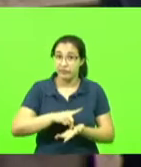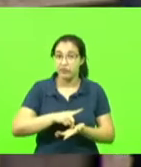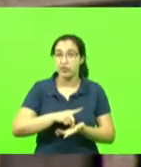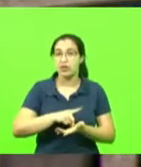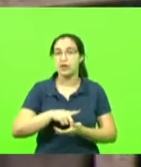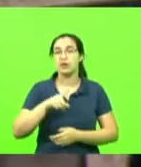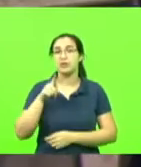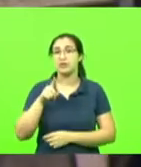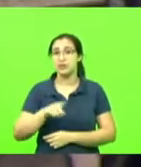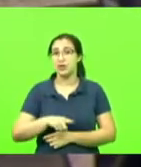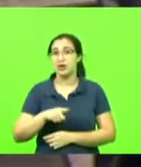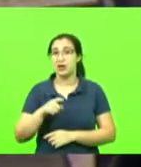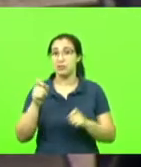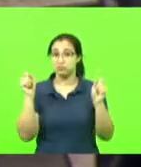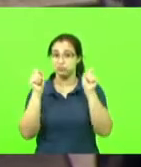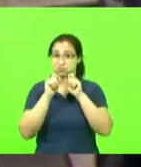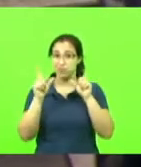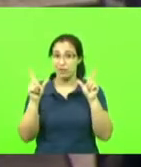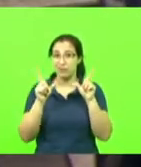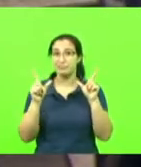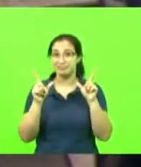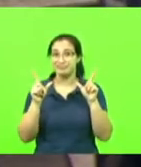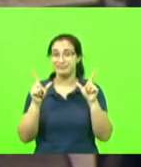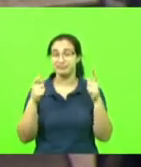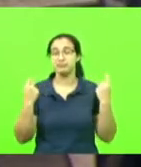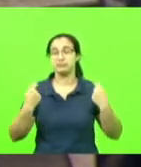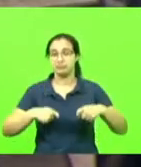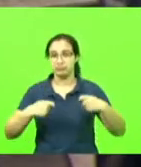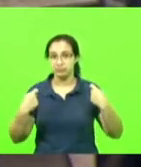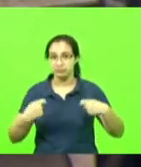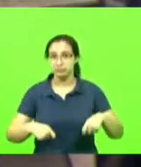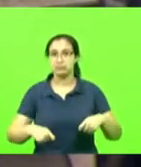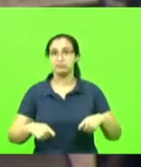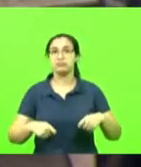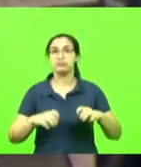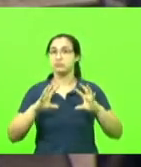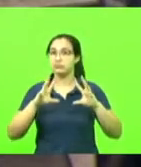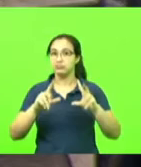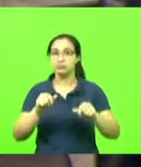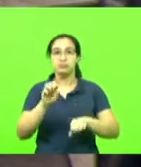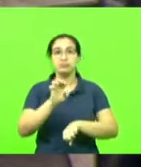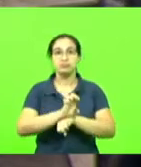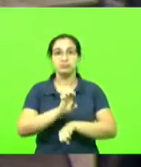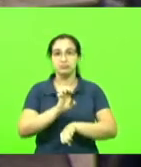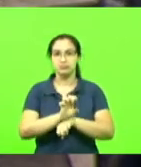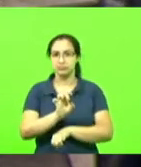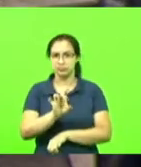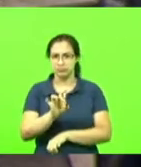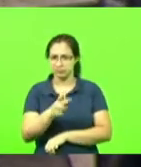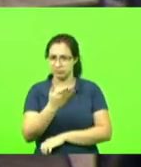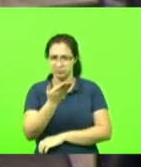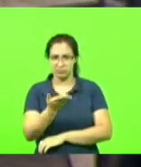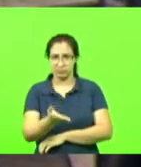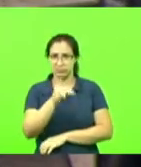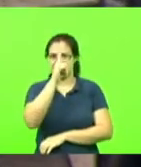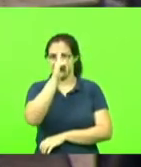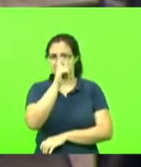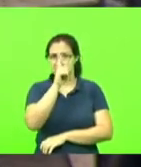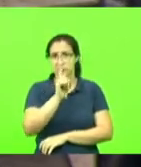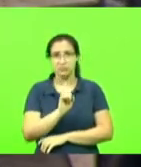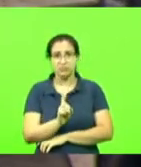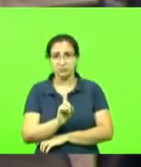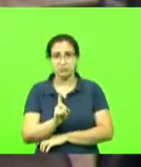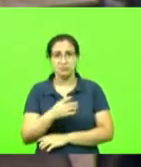de alarme enorme e tem que chamar a atenção de todo o Estado, não apenas para a maternidade Carmela Dutra, mas para qualquer